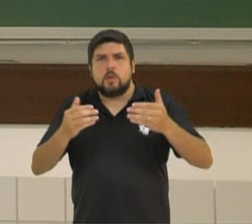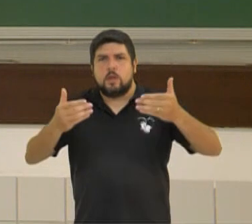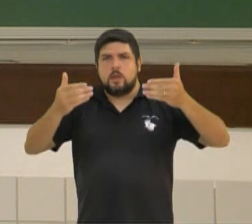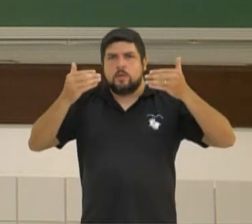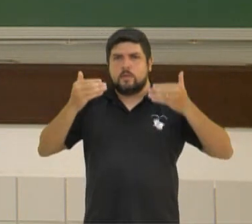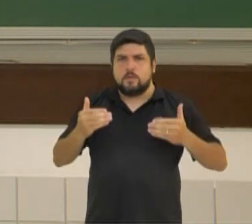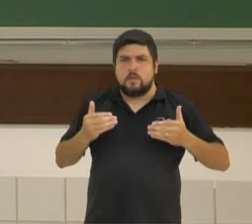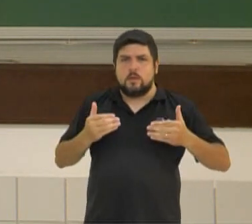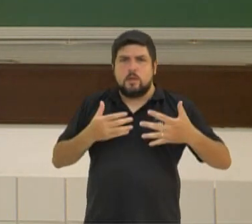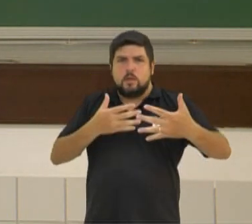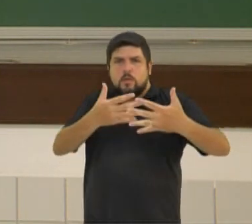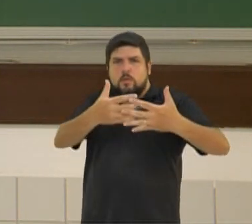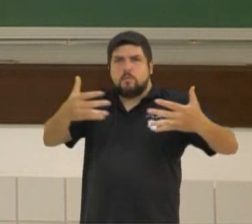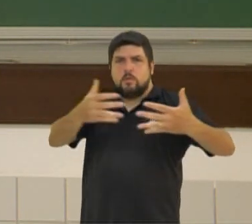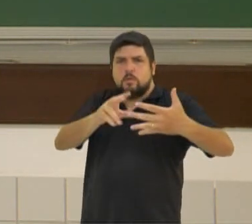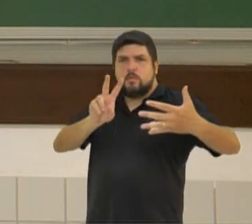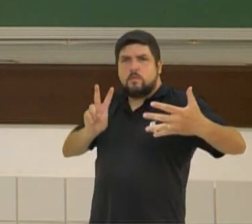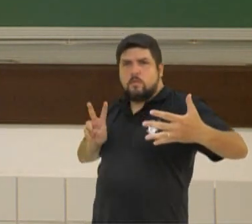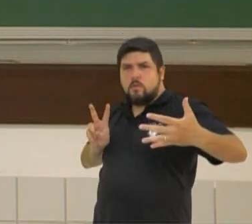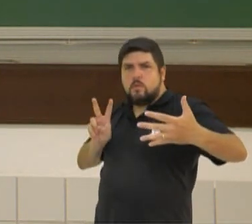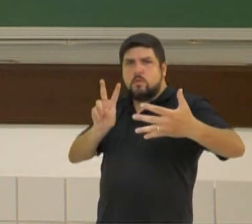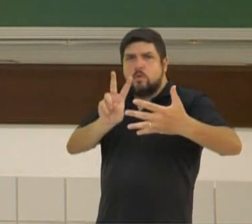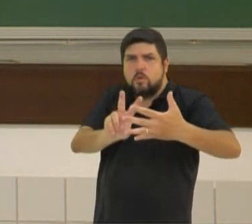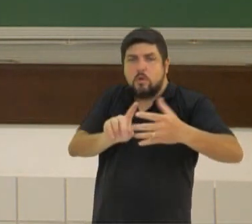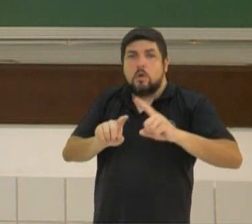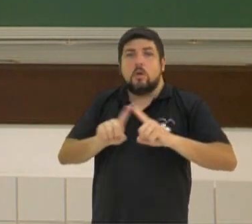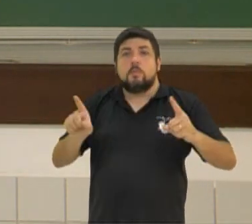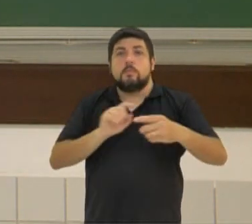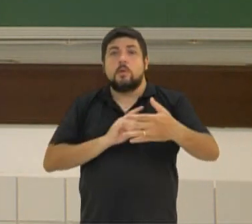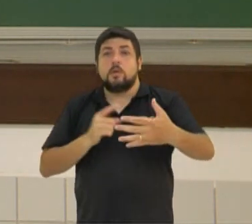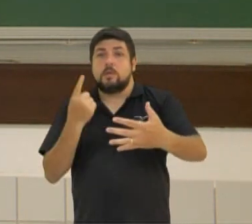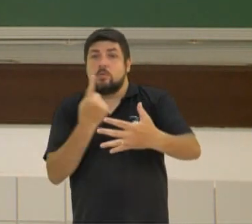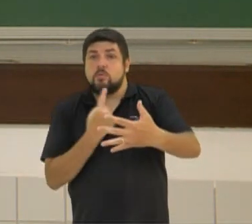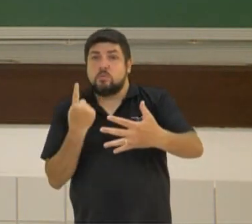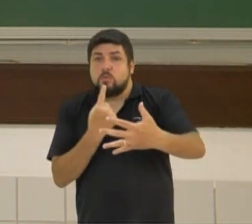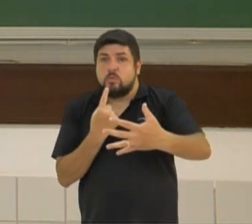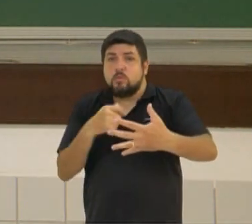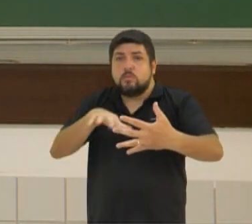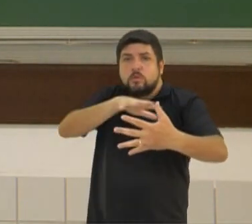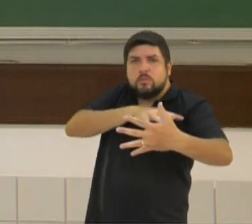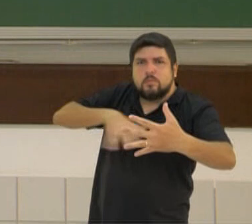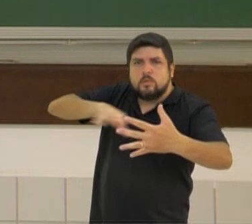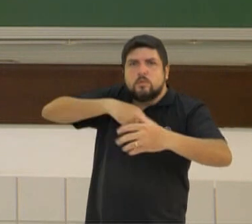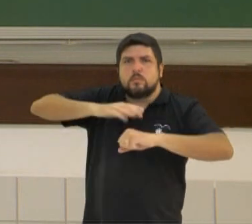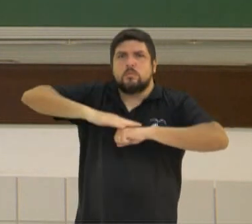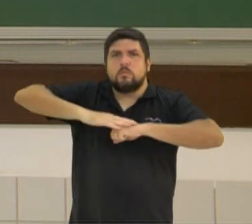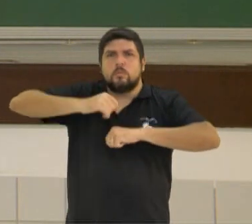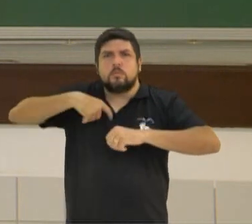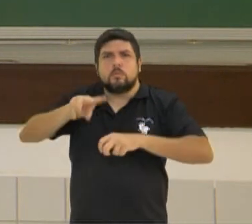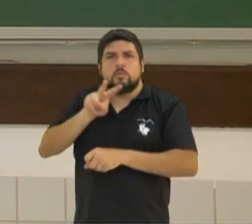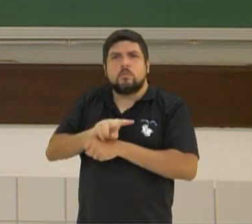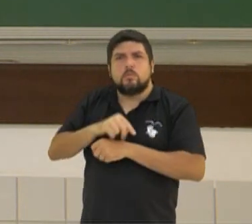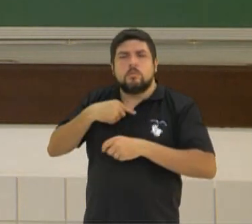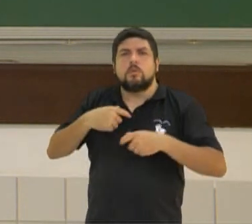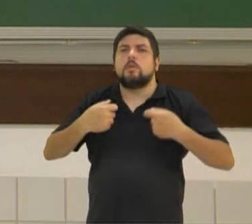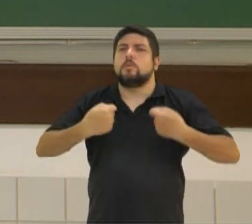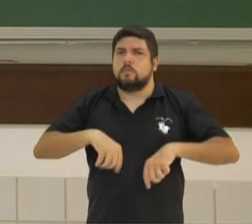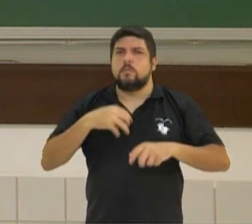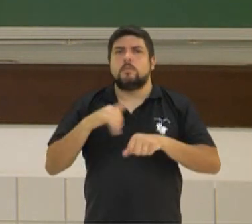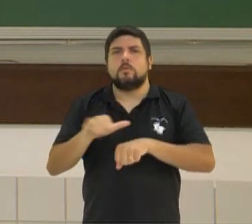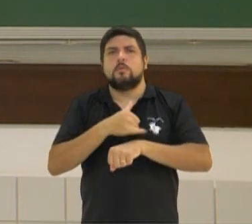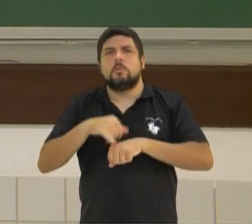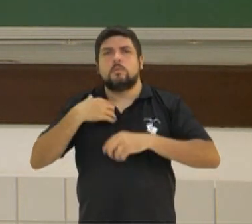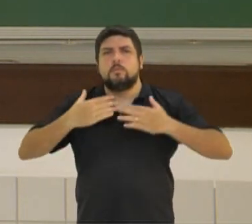frente, né, altera, né? Mas no individual você tem que tomar conta de todo aquele espaço sozinho. Então, por isso que também envolve muita